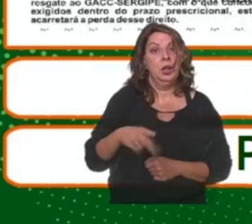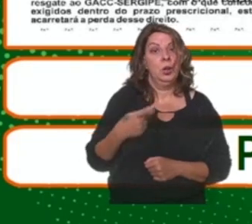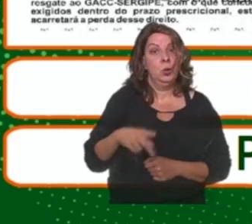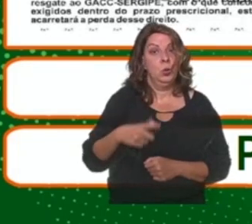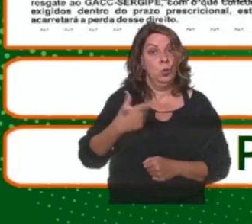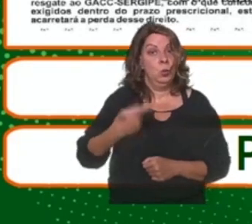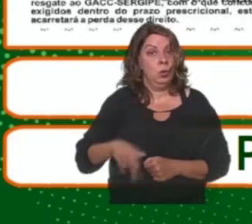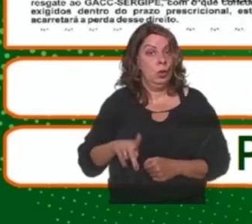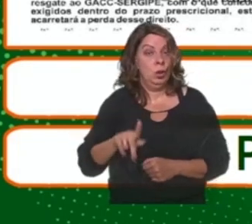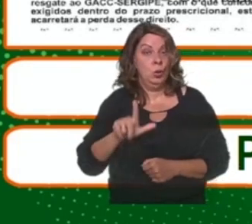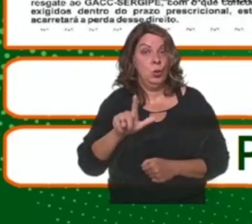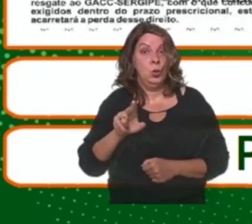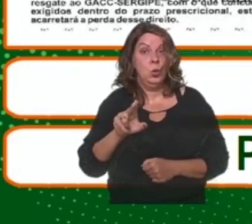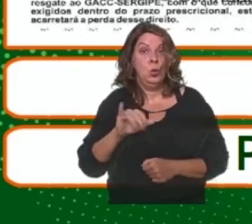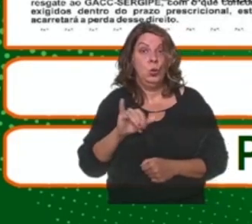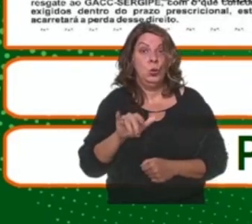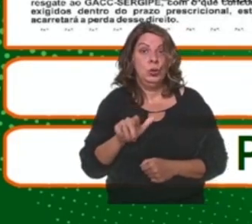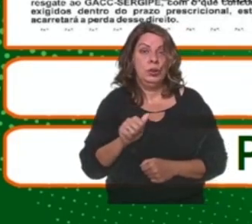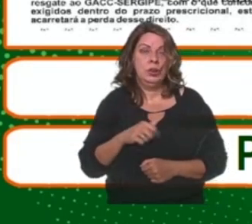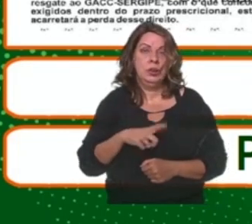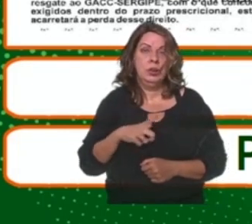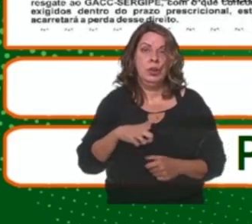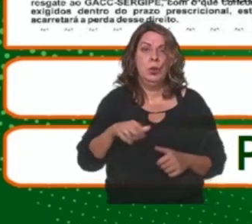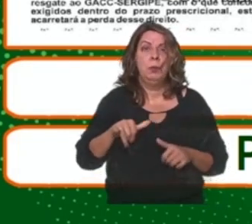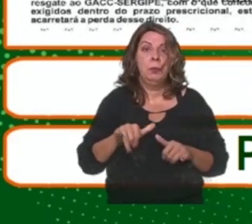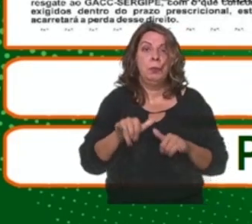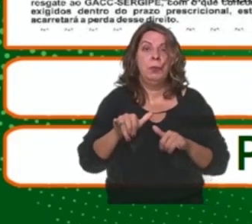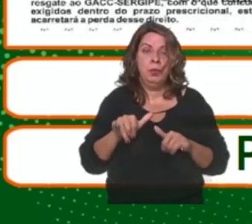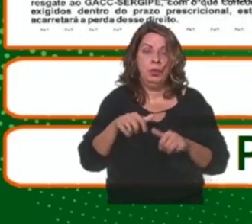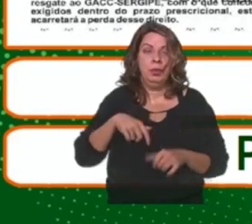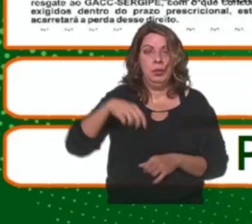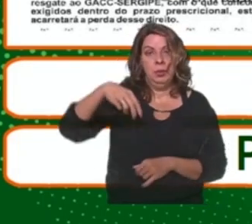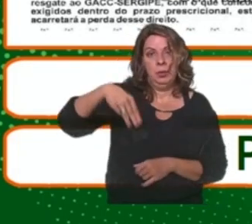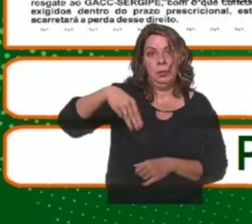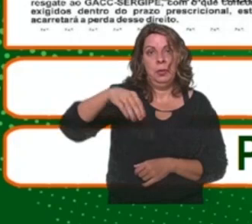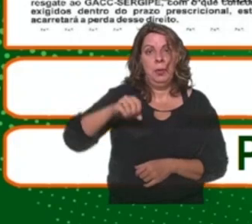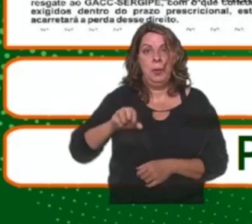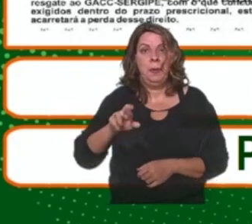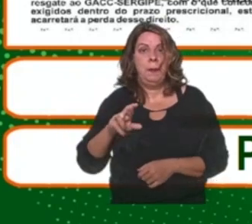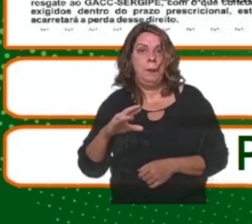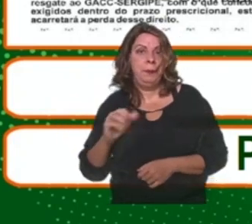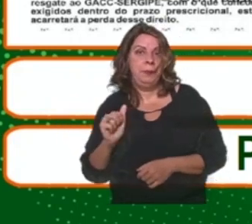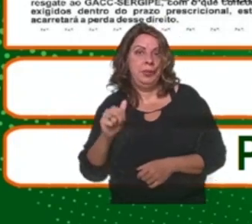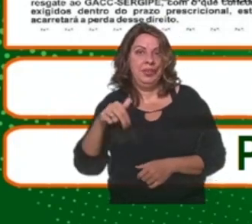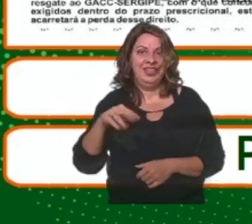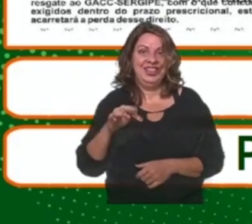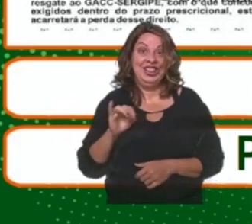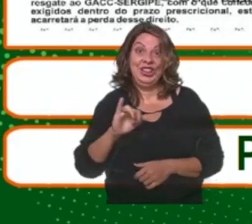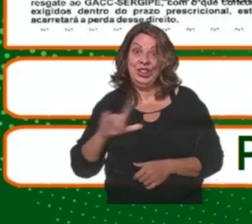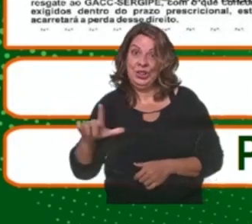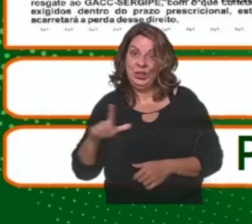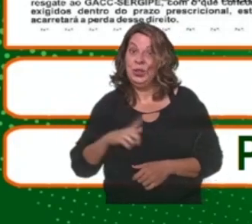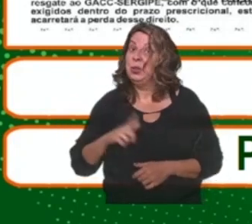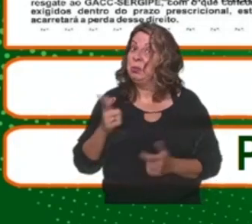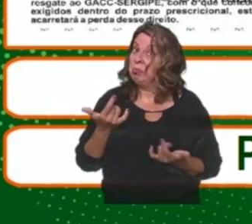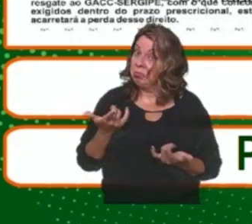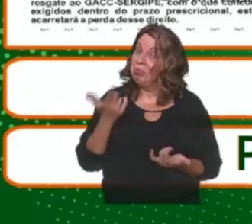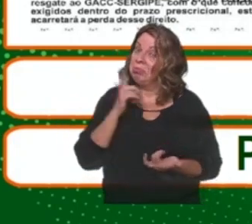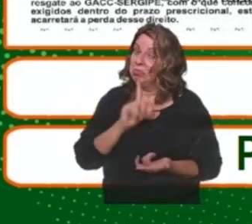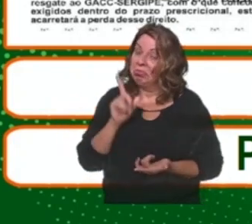com Gêner no supermercado Mercantil. Olha aí, para fazer as comprinhas, hein? Se deu bem, hein,